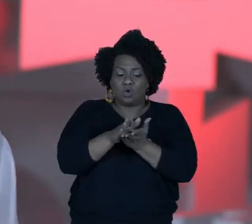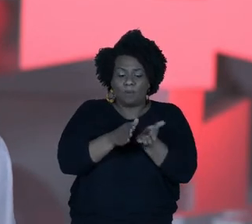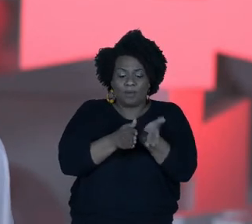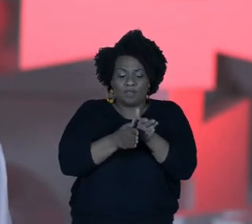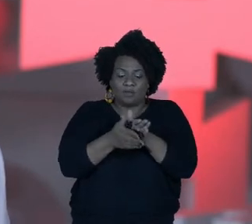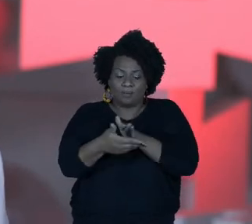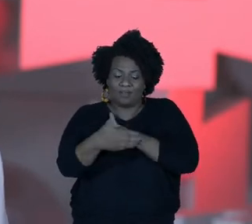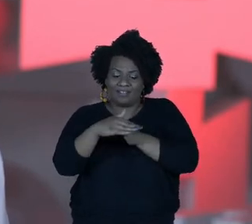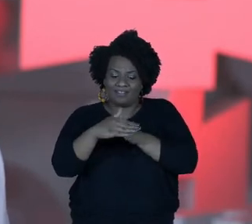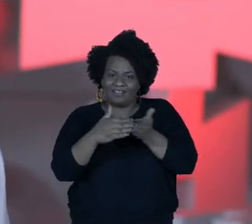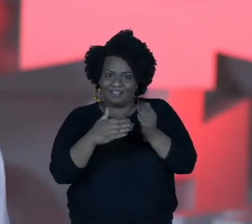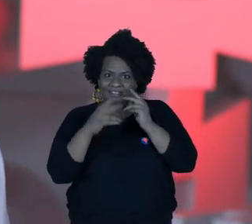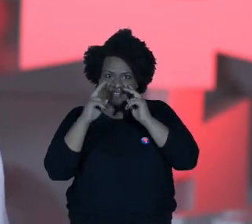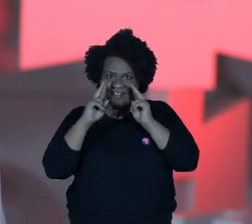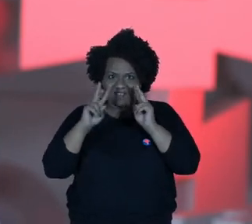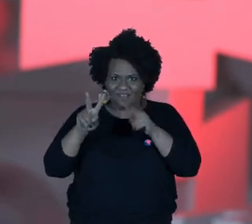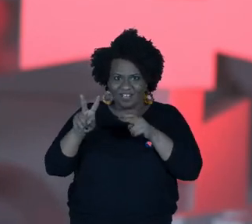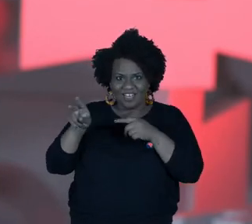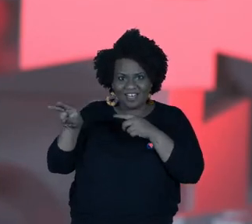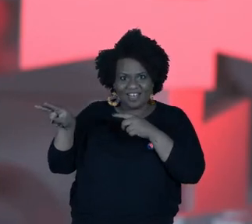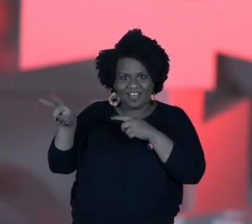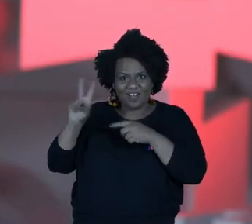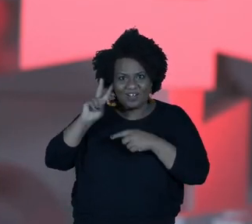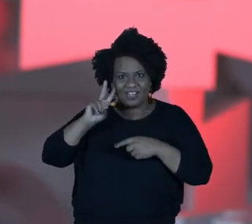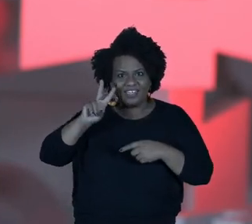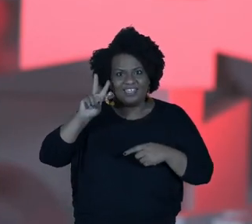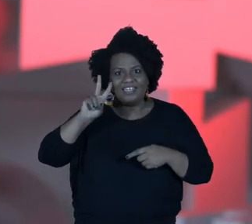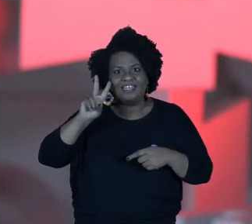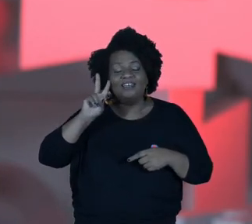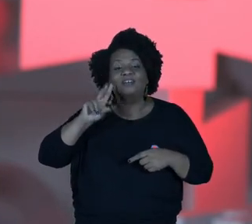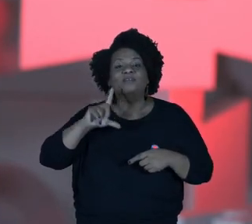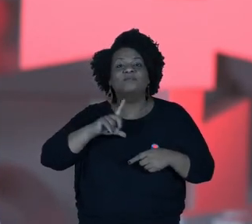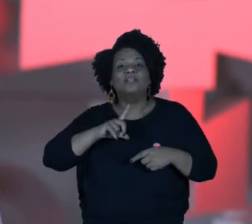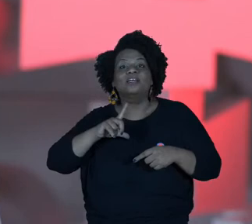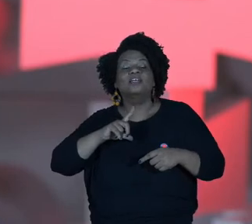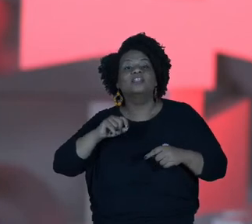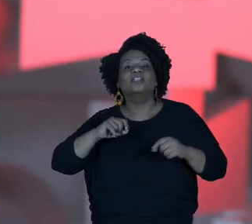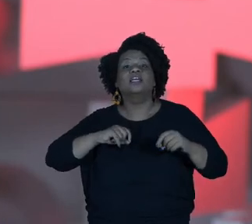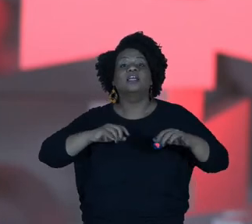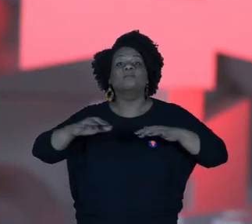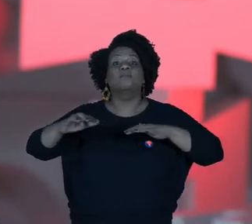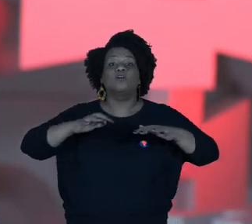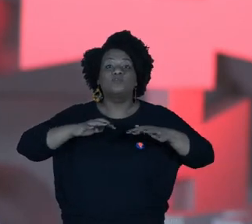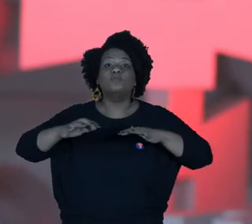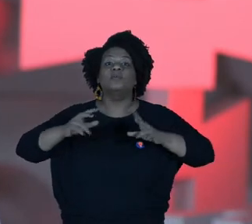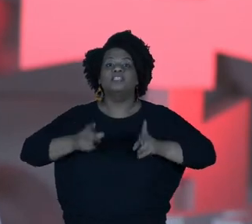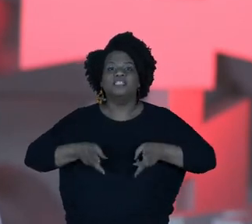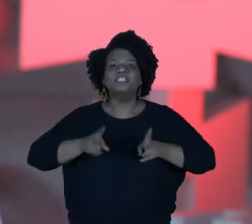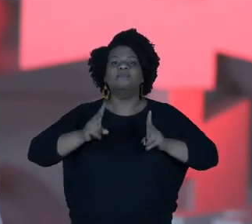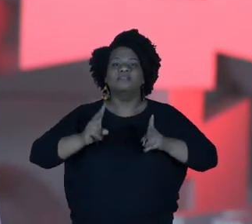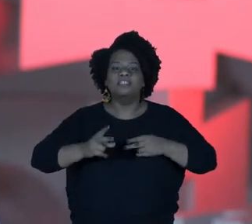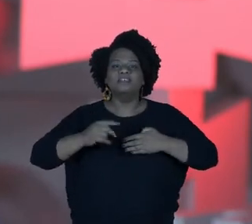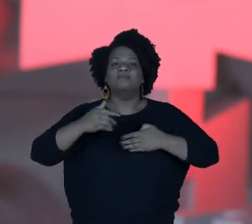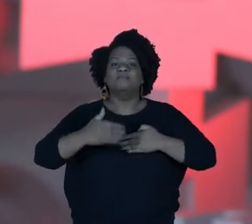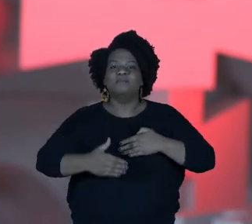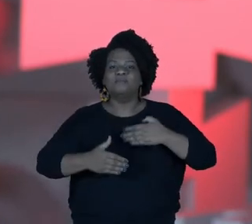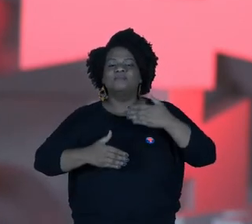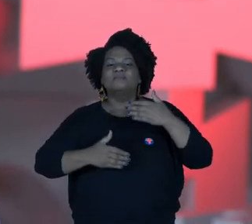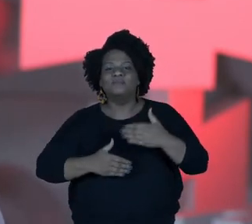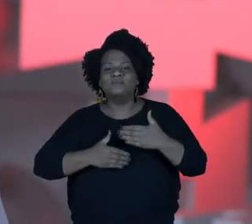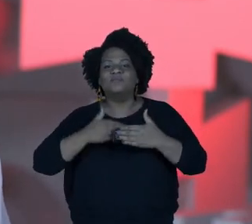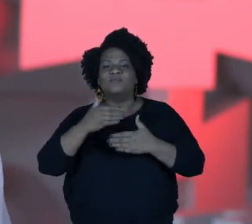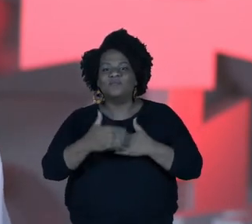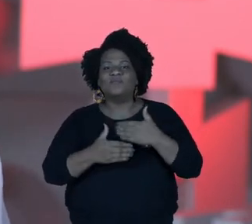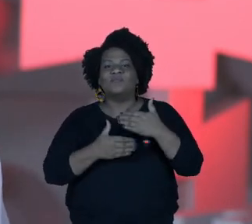aqui, eu não trouxe a escultura, a Pietà, de Michelangelo, no movimento contínuo. O princípio da dobra é